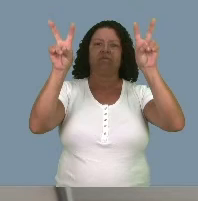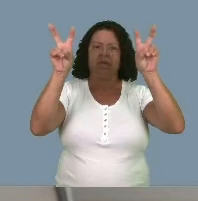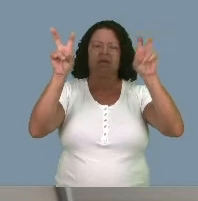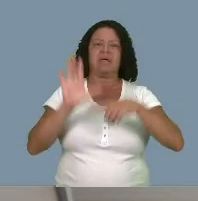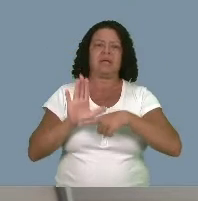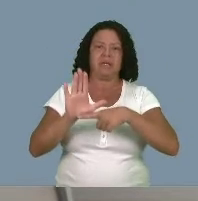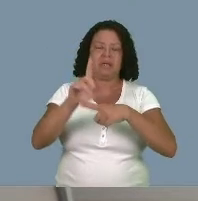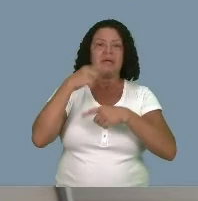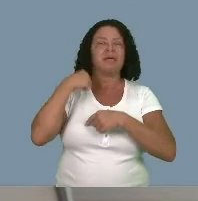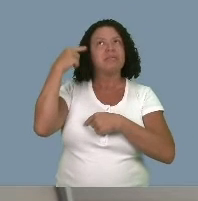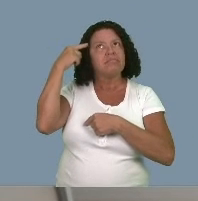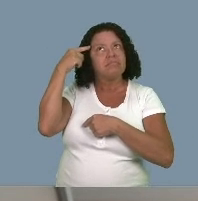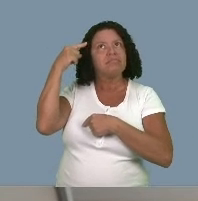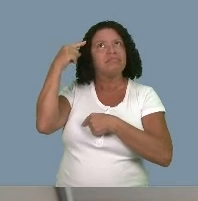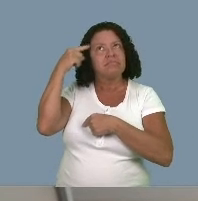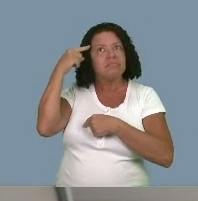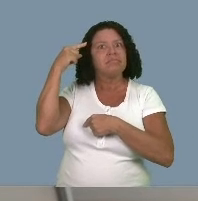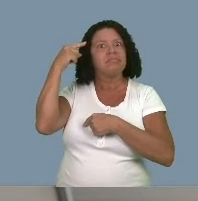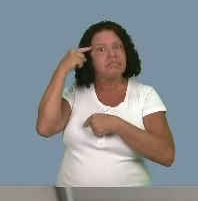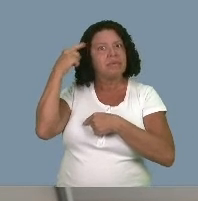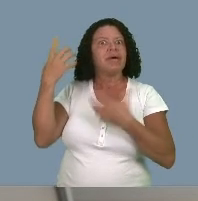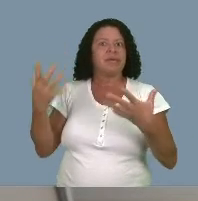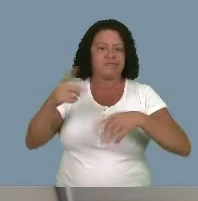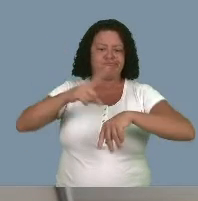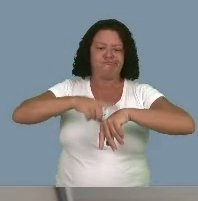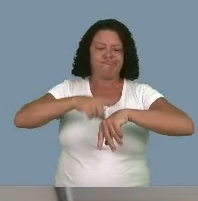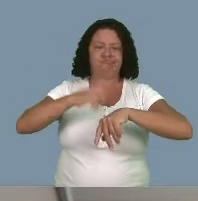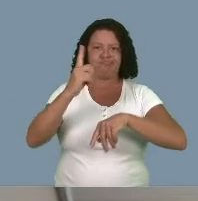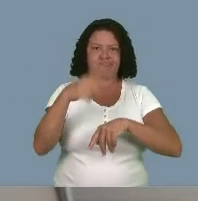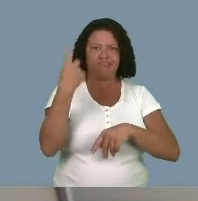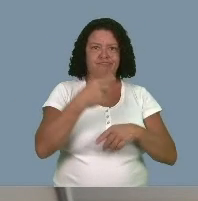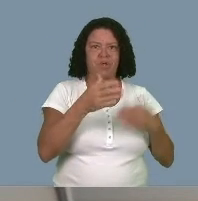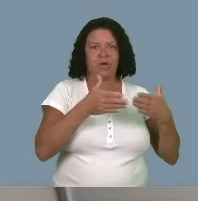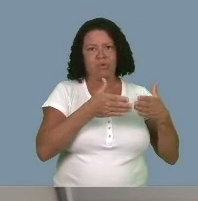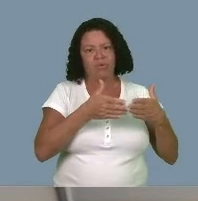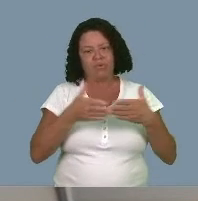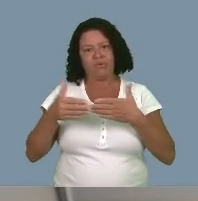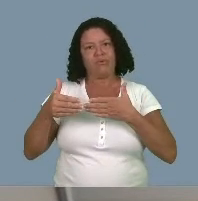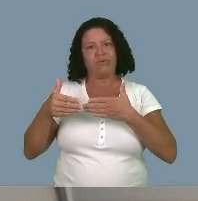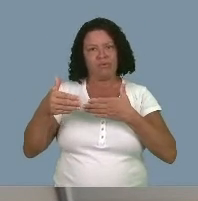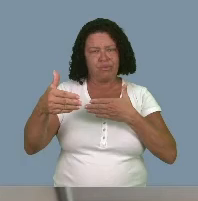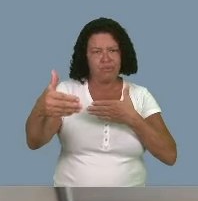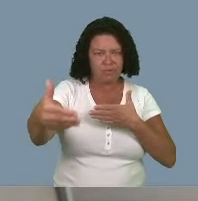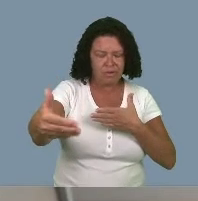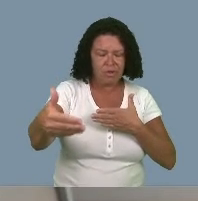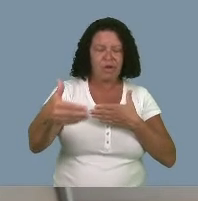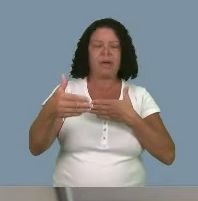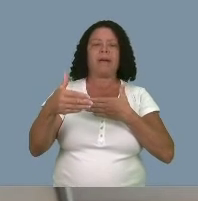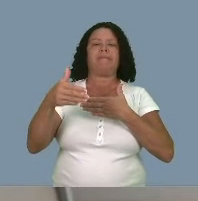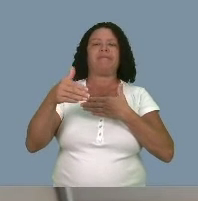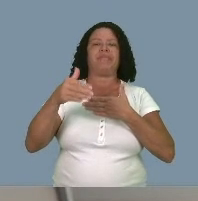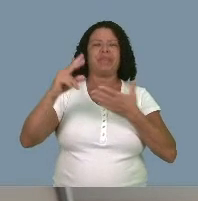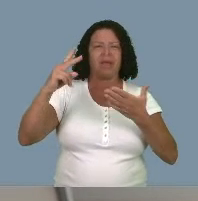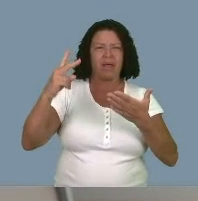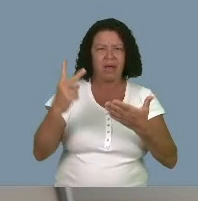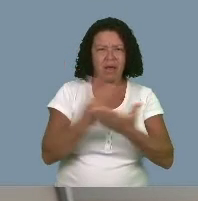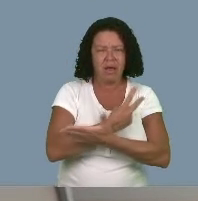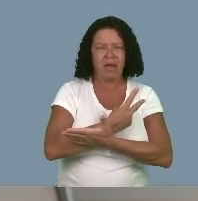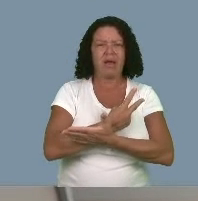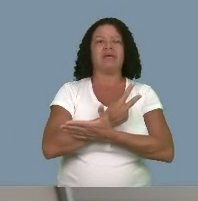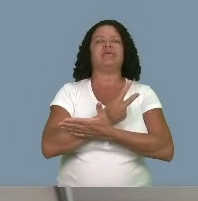ajudar a pensar esse momento único que nós estamos passando, né? Todas as suas repercussões, todos os